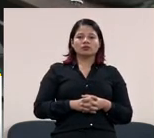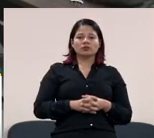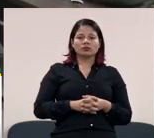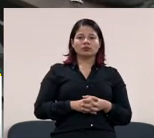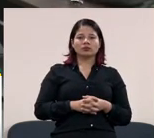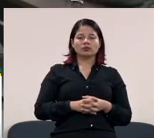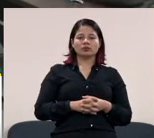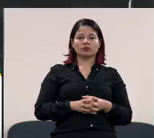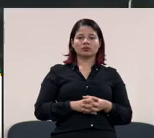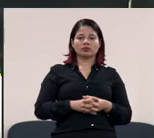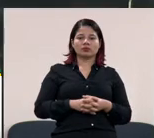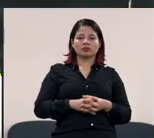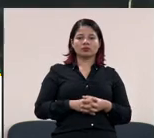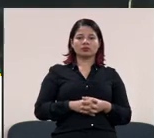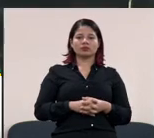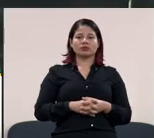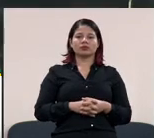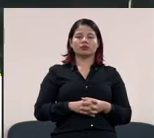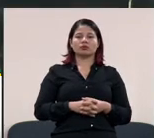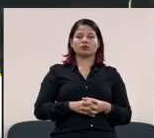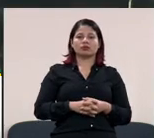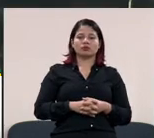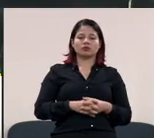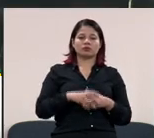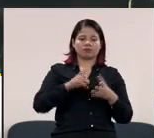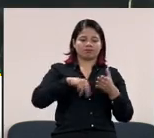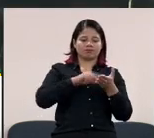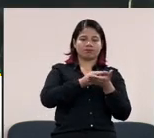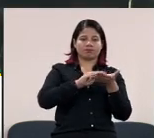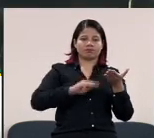Peço à deputada Edna Alzeia que faça a leitura dos memorandos